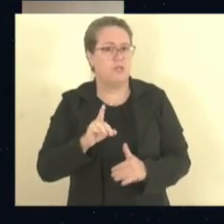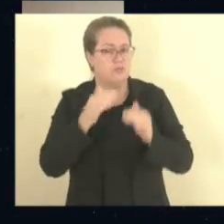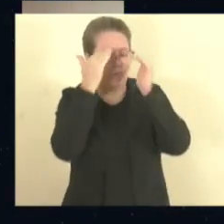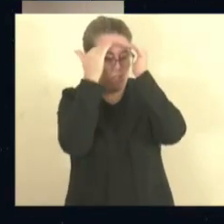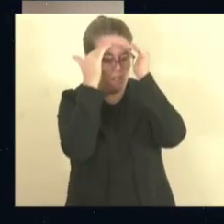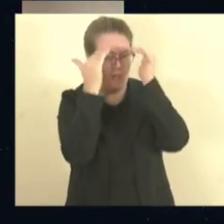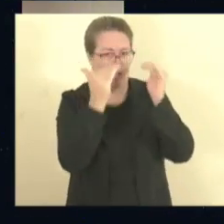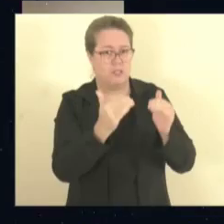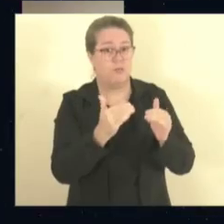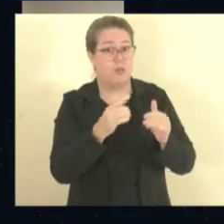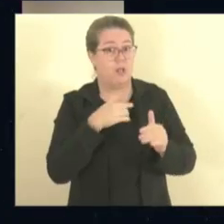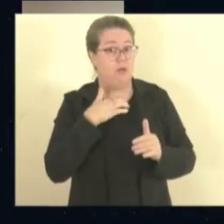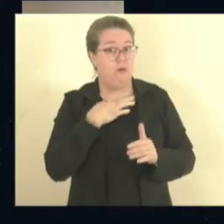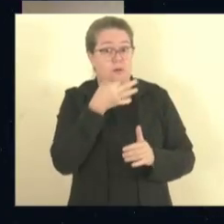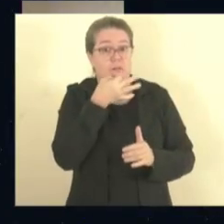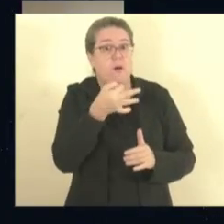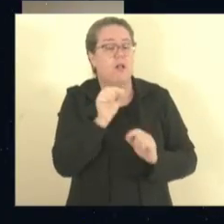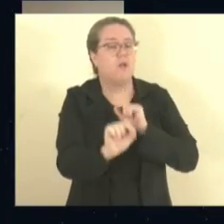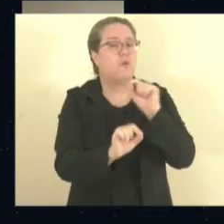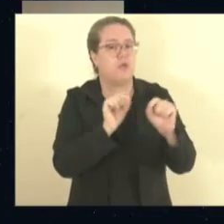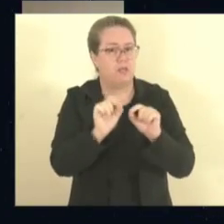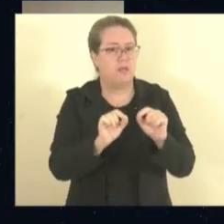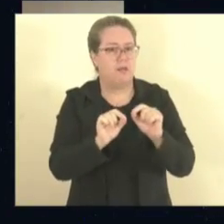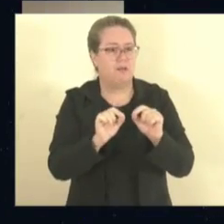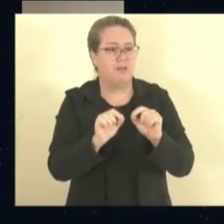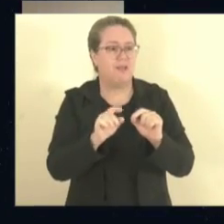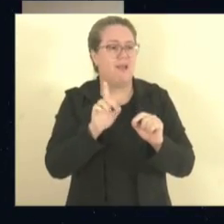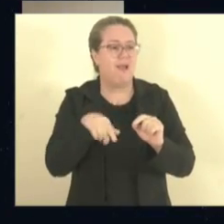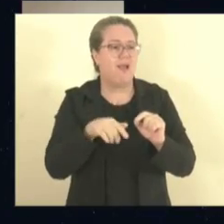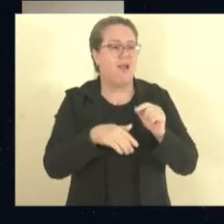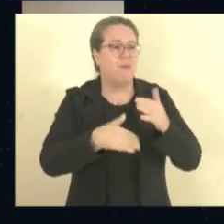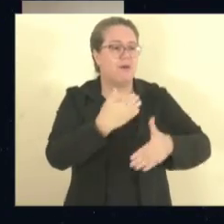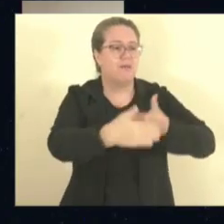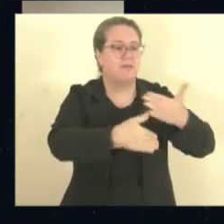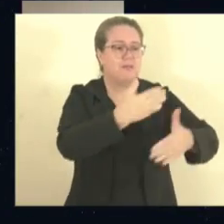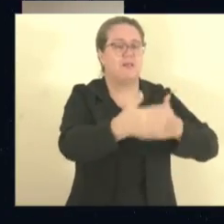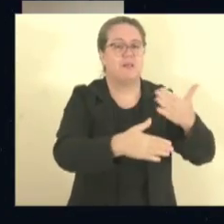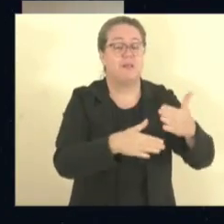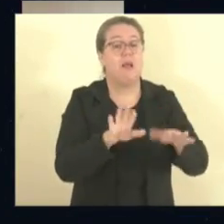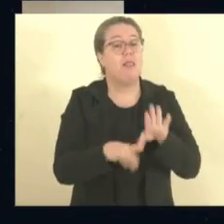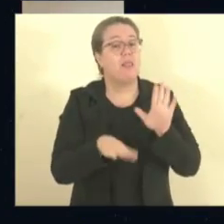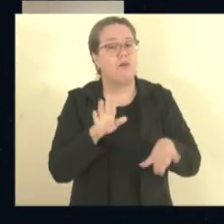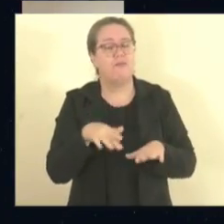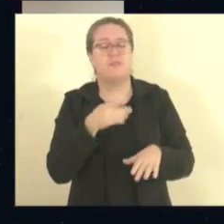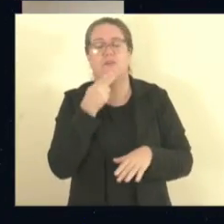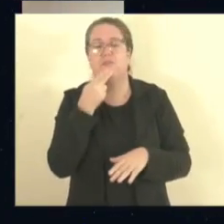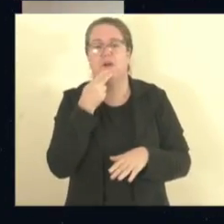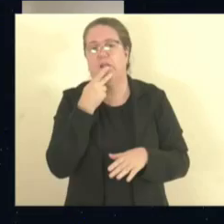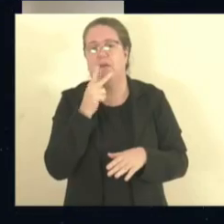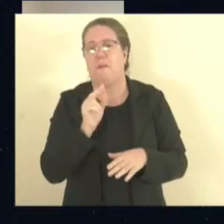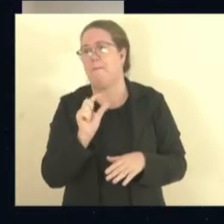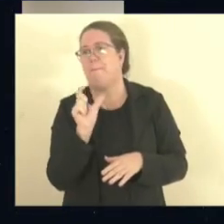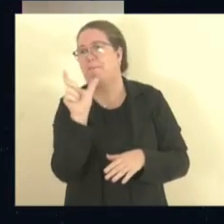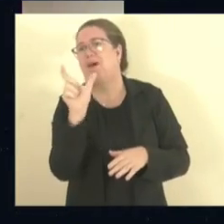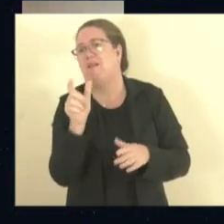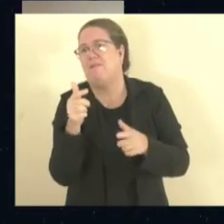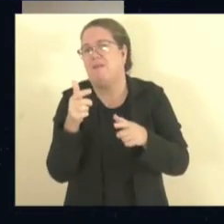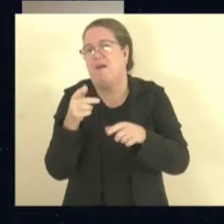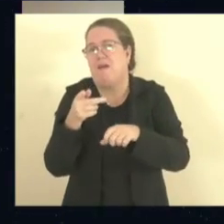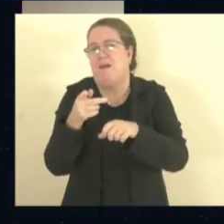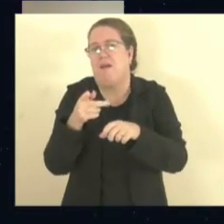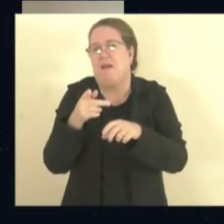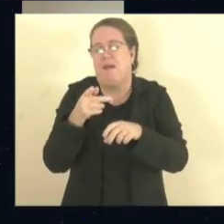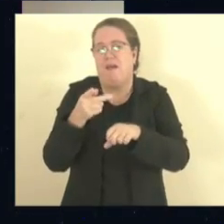O que eu citei, que eu quis dizer que foi uma sequência. Talvez eu usei a palavra aí, humildade, não sei o quê. Mas eu queria